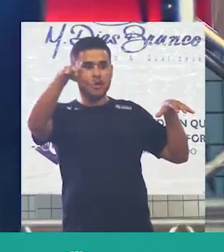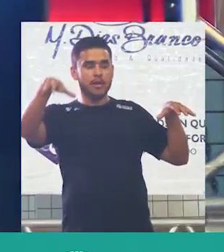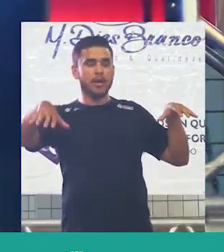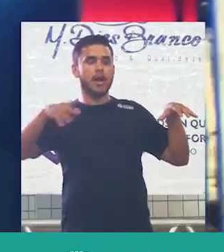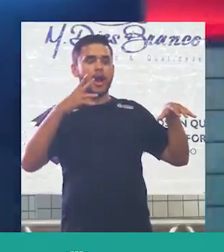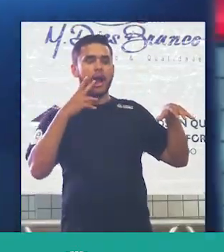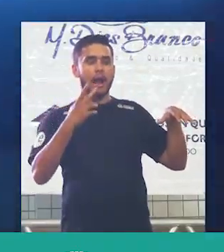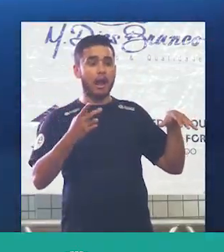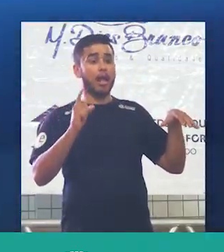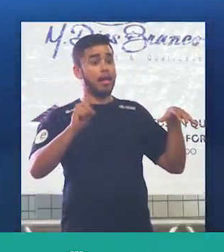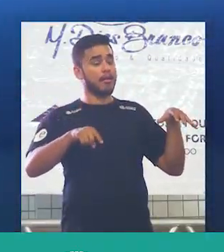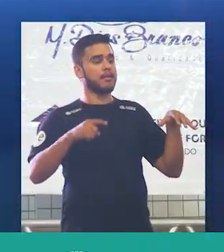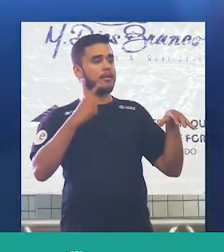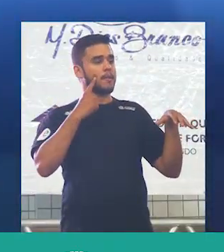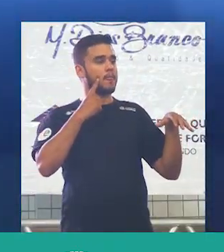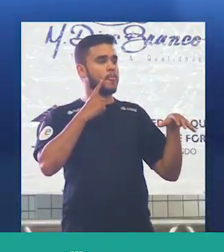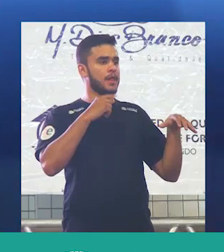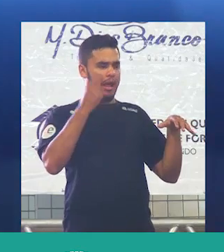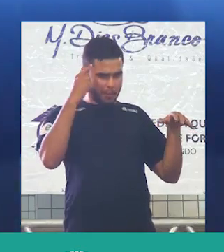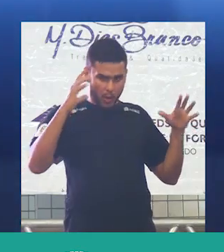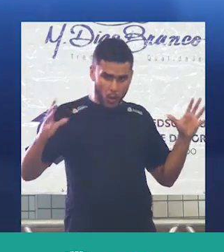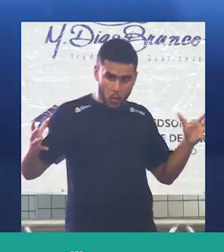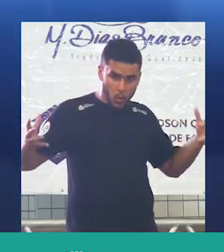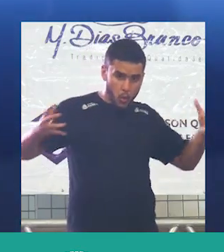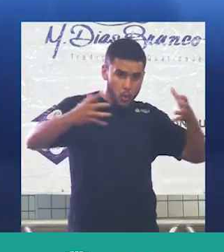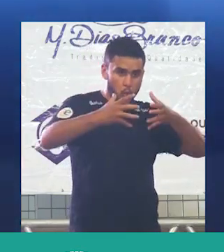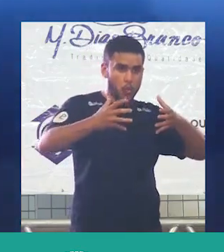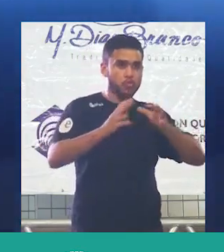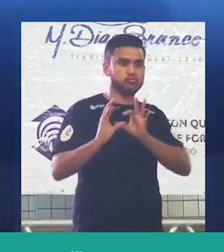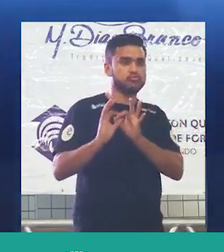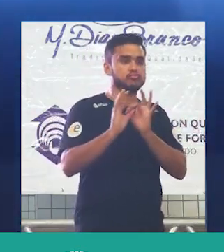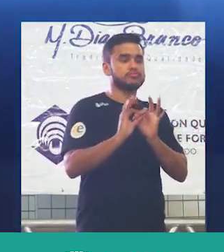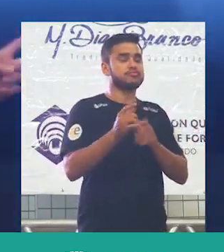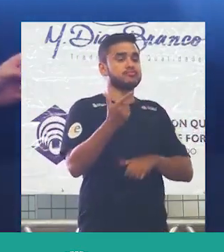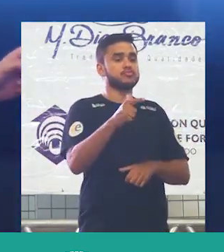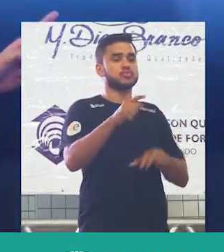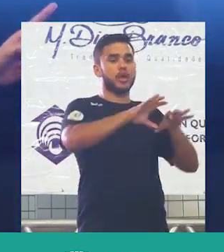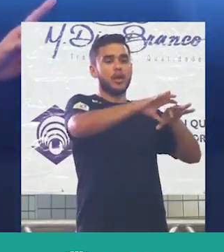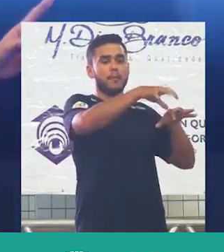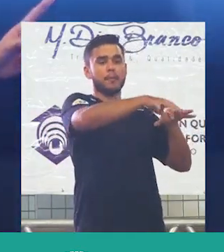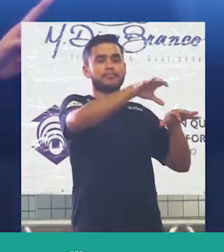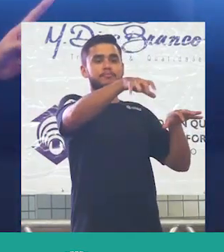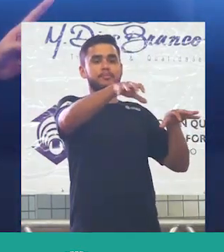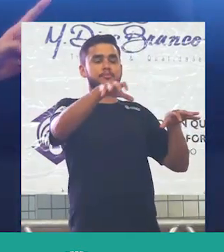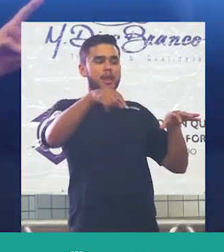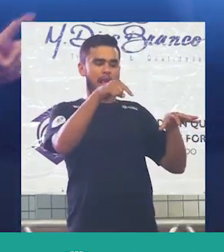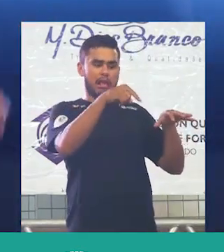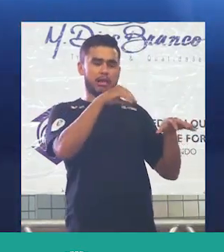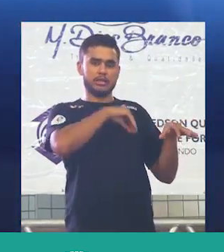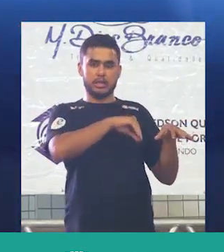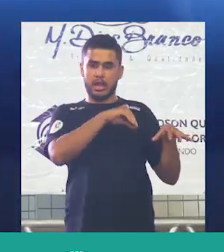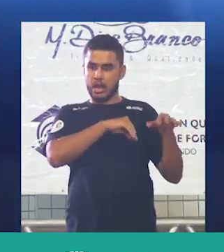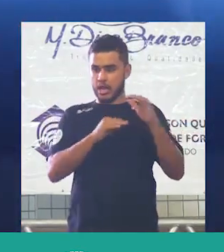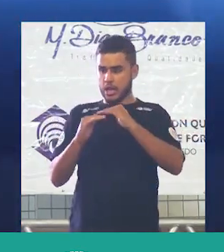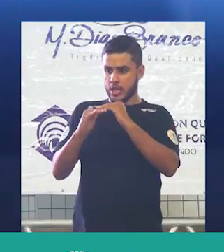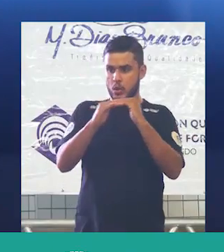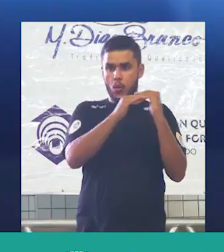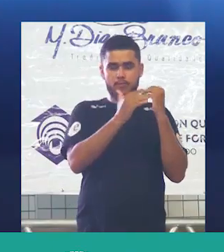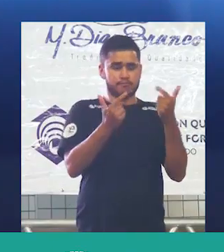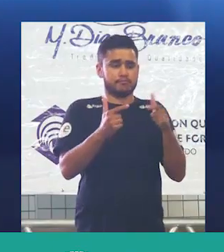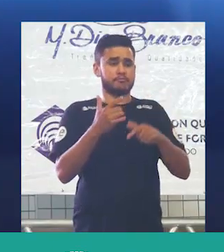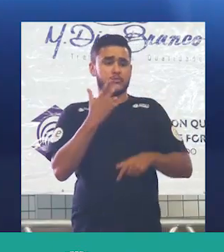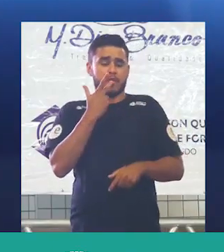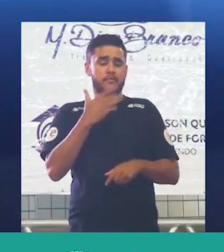uma divisão entre os operários. E esses operários, eles não se consideram iguais.